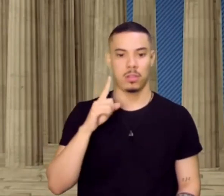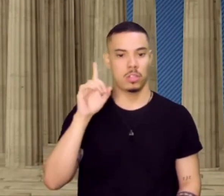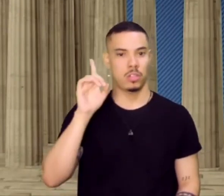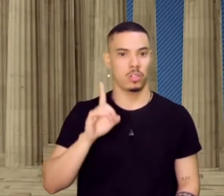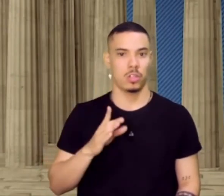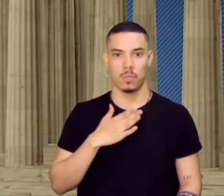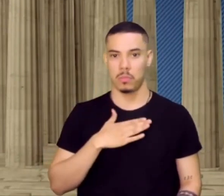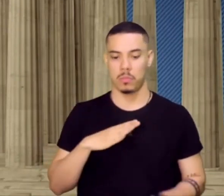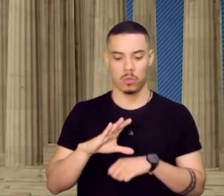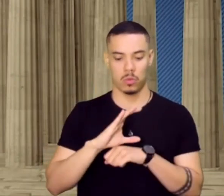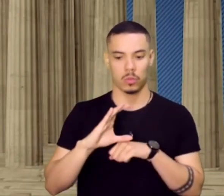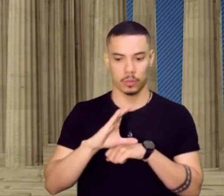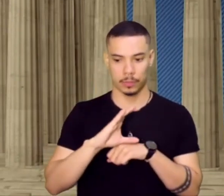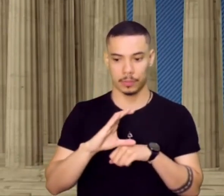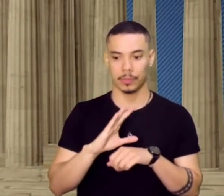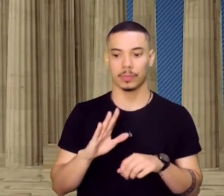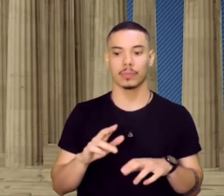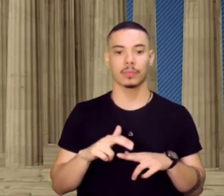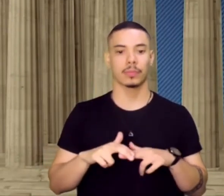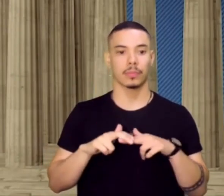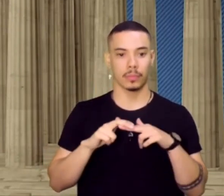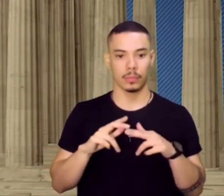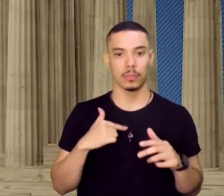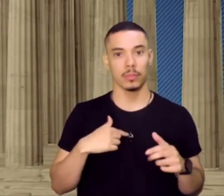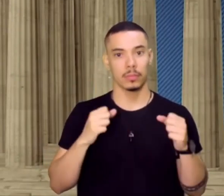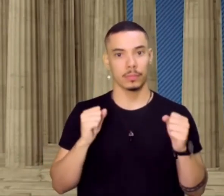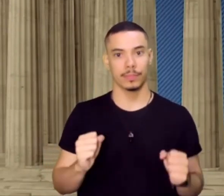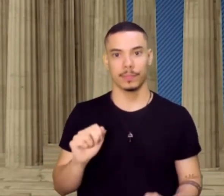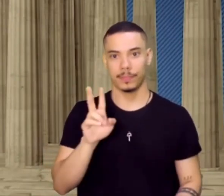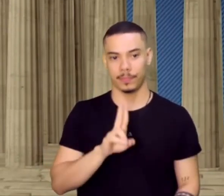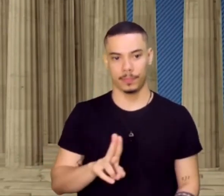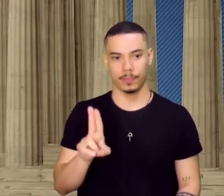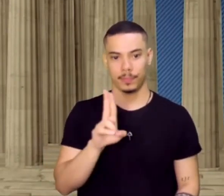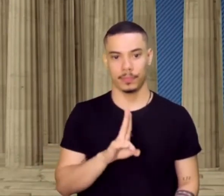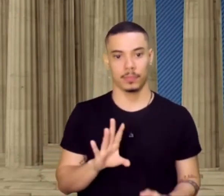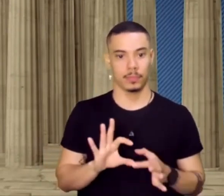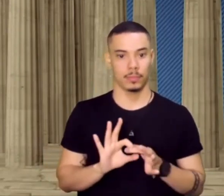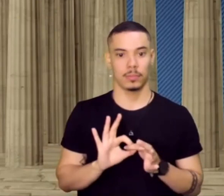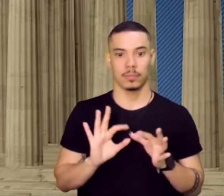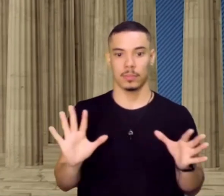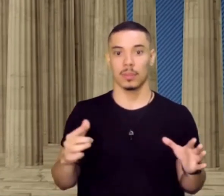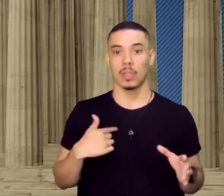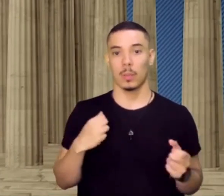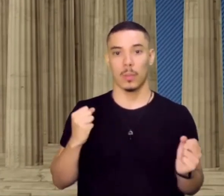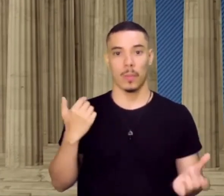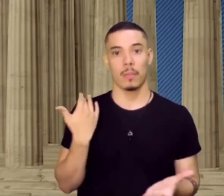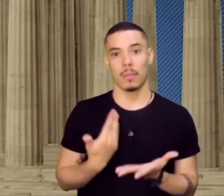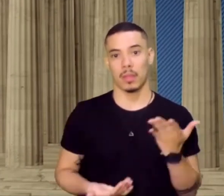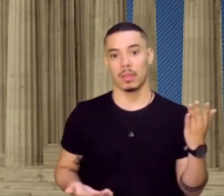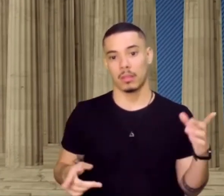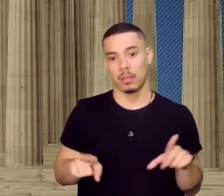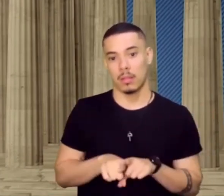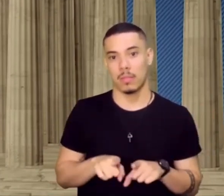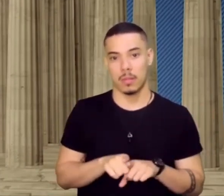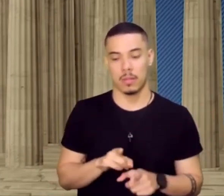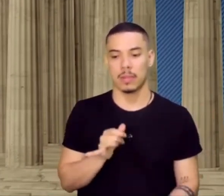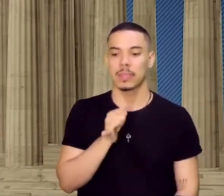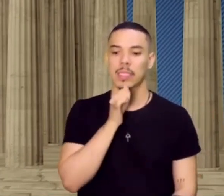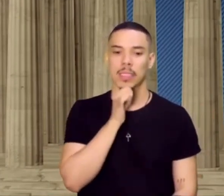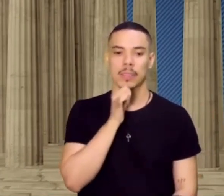nessa perspectiva, gente. Ó, eu posso usar a minha liberdade para perdê-la ao mesmo tempo. Por